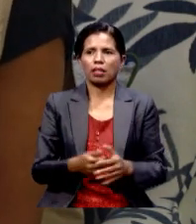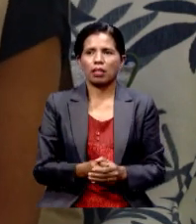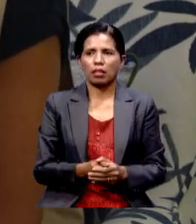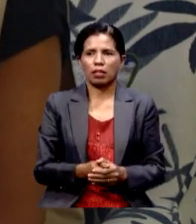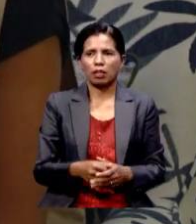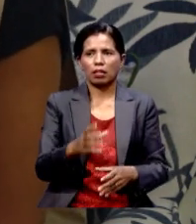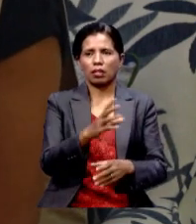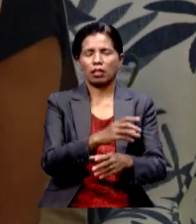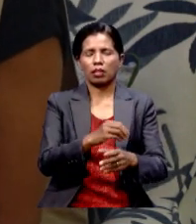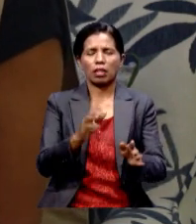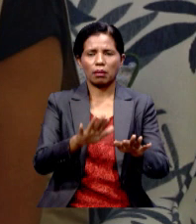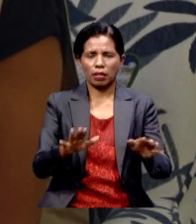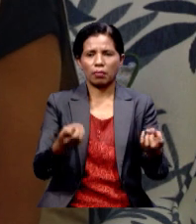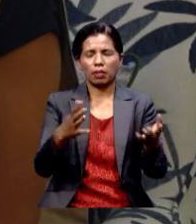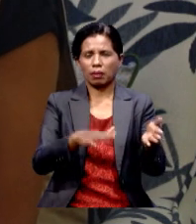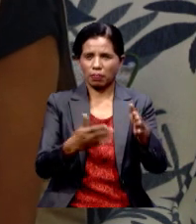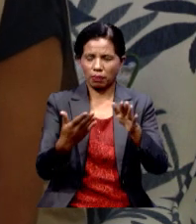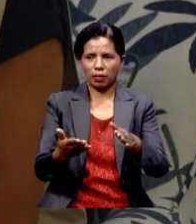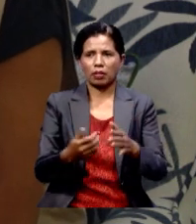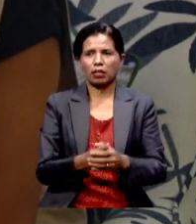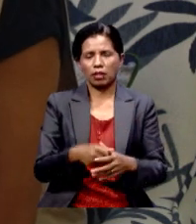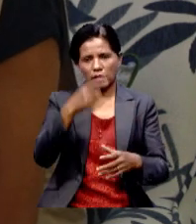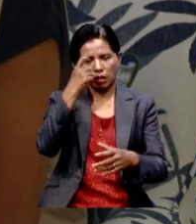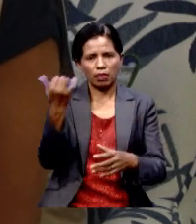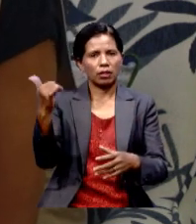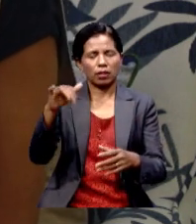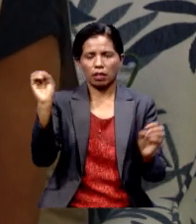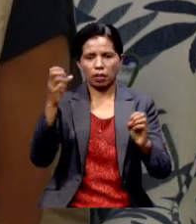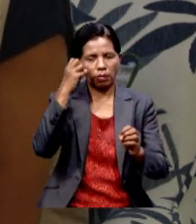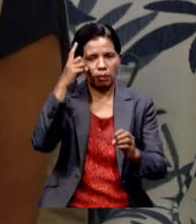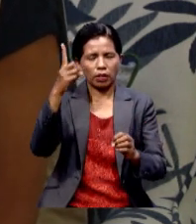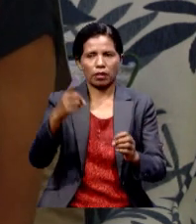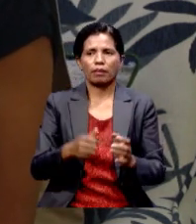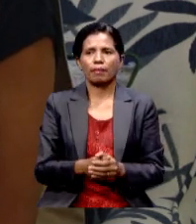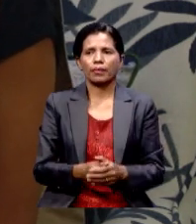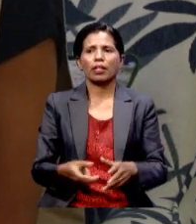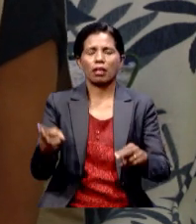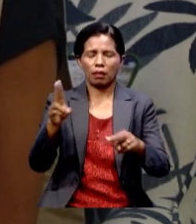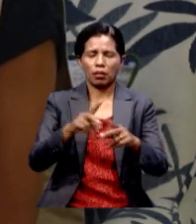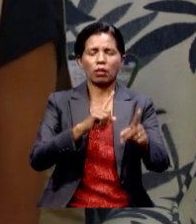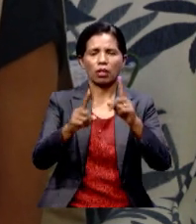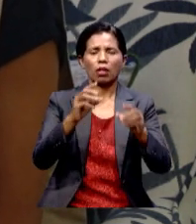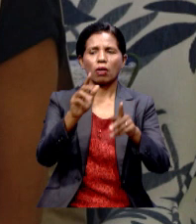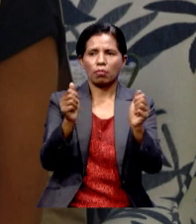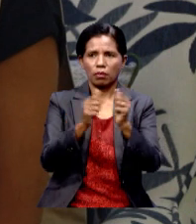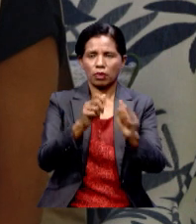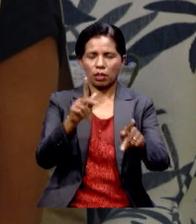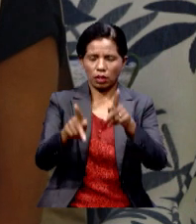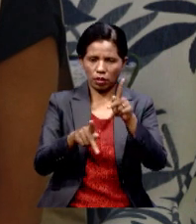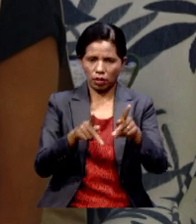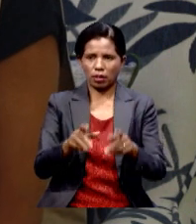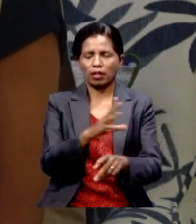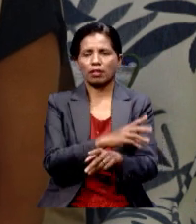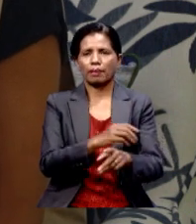nados mortos, não é? E, portanto, são coisas que são evitáveis, que podem ser trabalhadas. Mas gostei muito de falar com as pessoas, gostei muito de perceber que